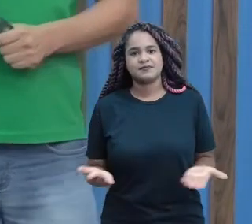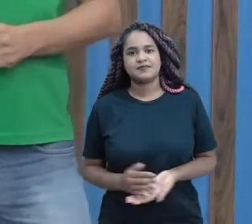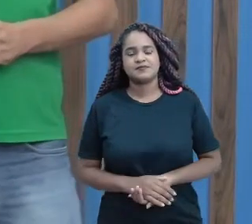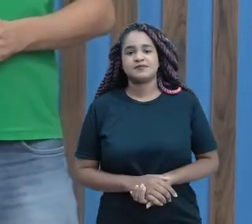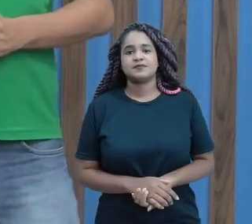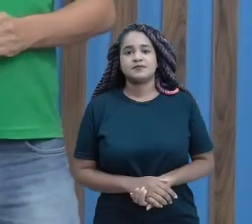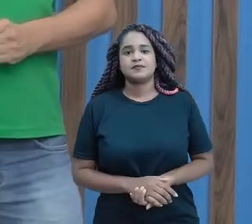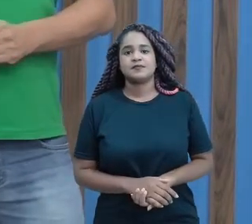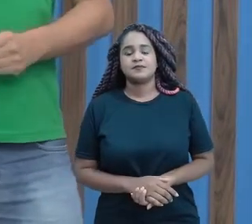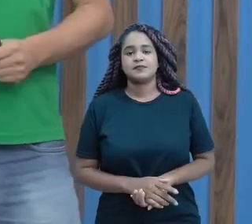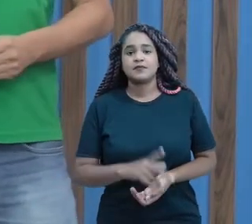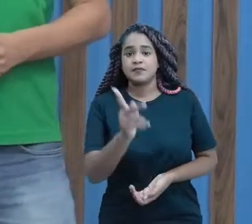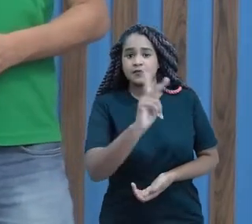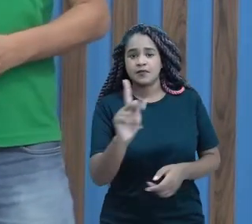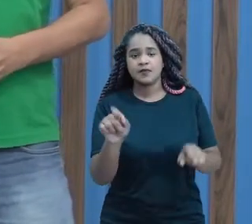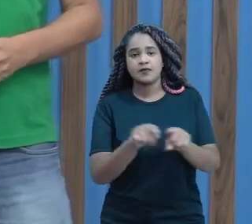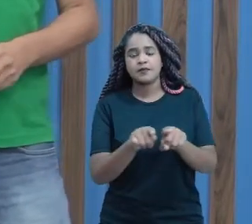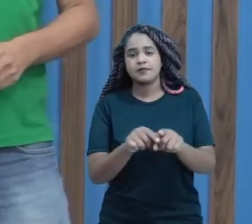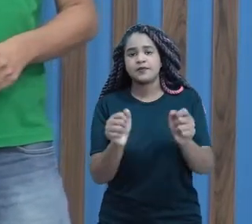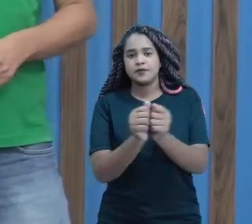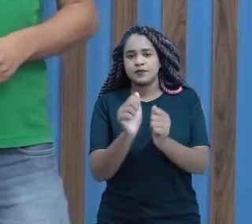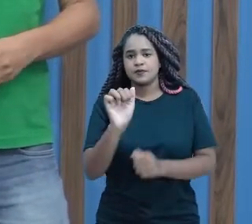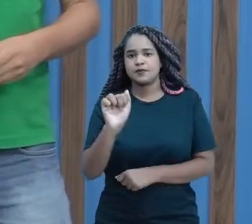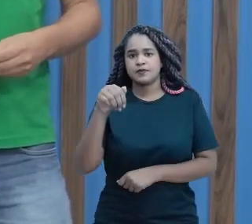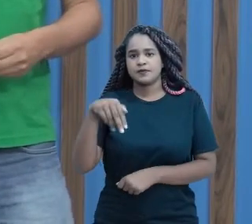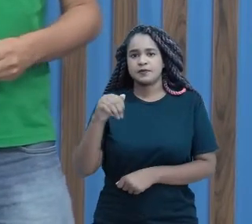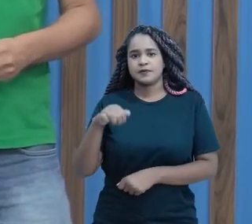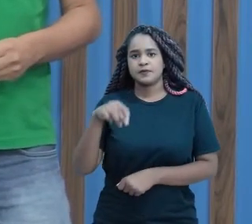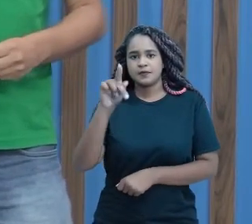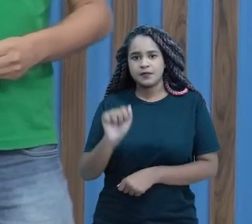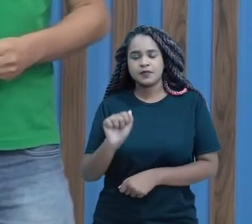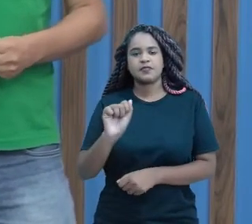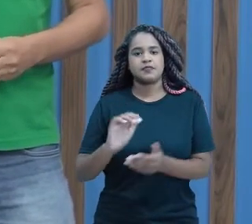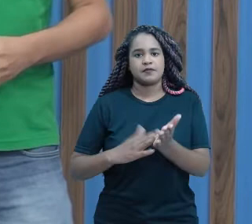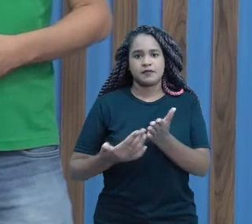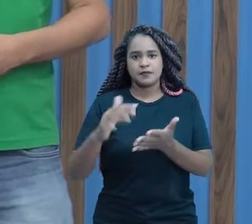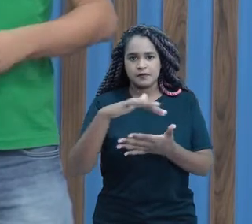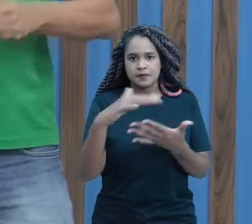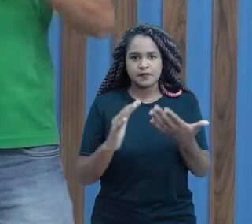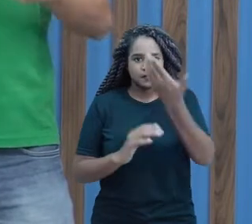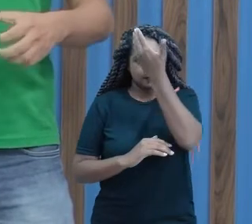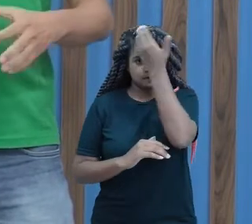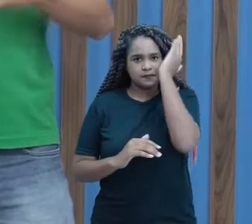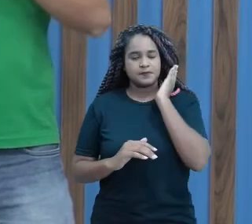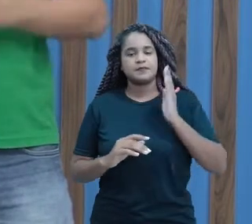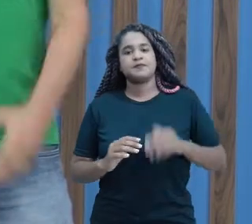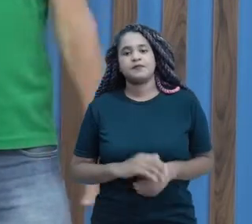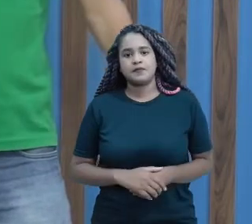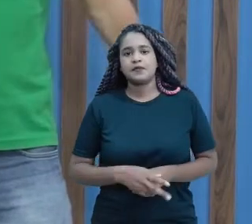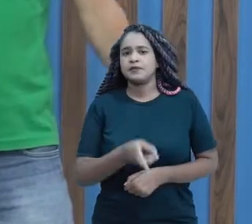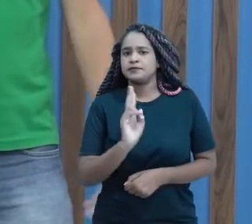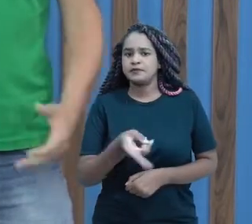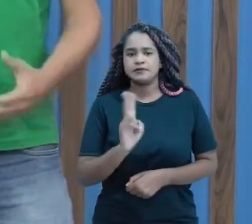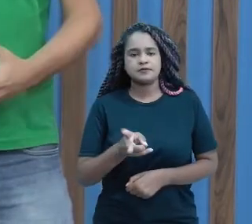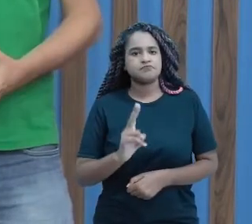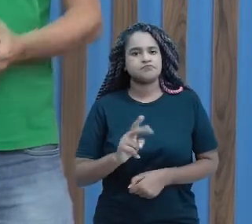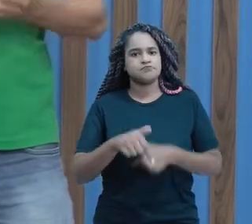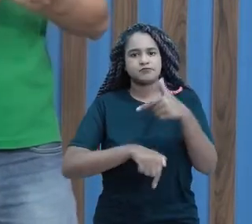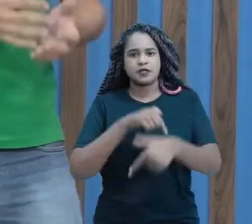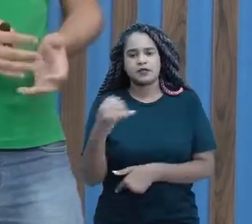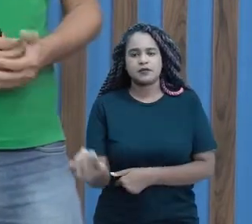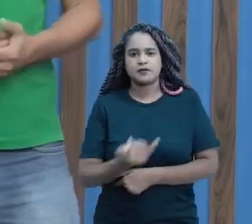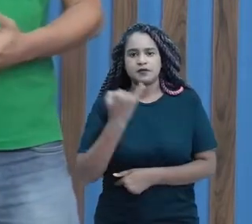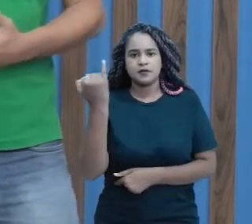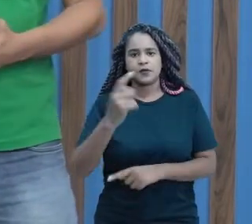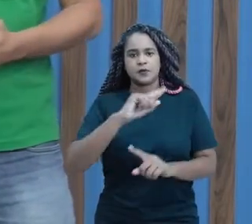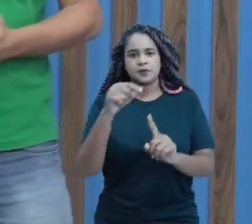Luciano. Eu também estou acompanhado aqui de Amanda, nossa intérprete de Libras, que, como eu sempre digo, faz um trabalho muito importante para que as nossas